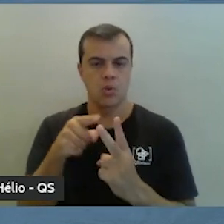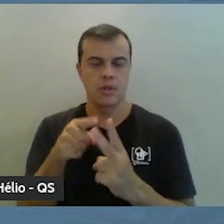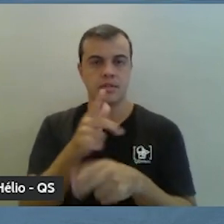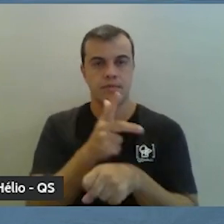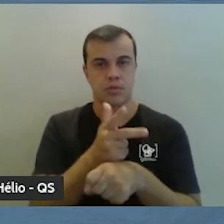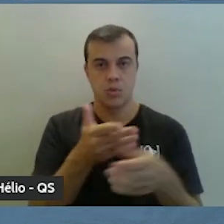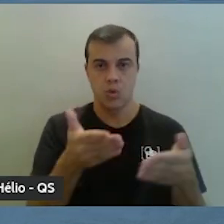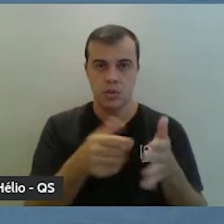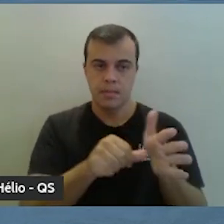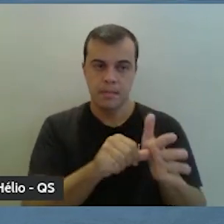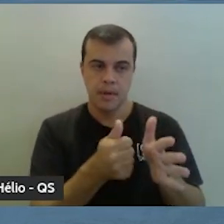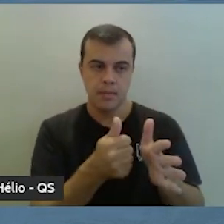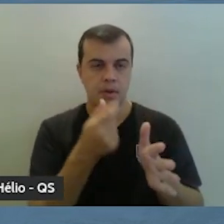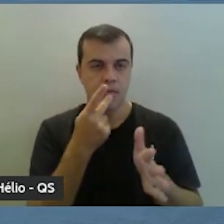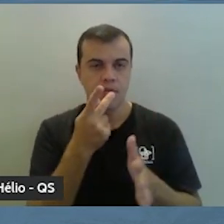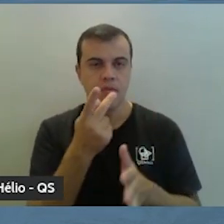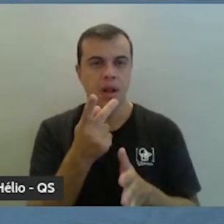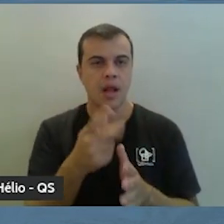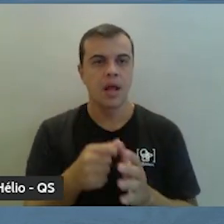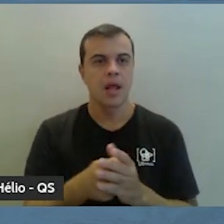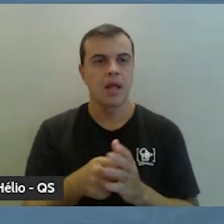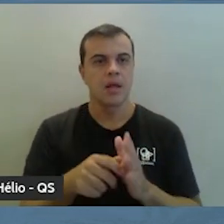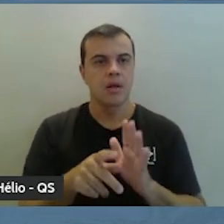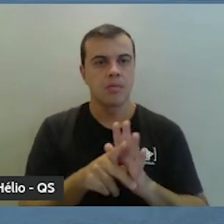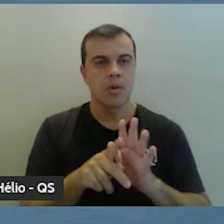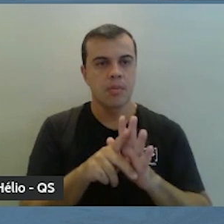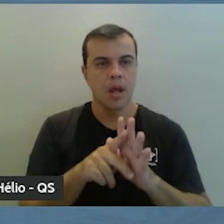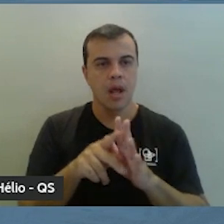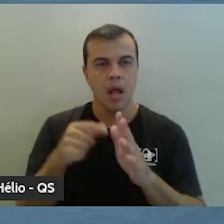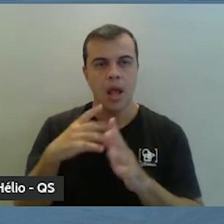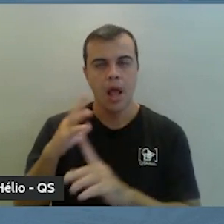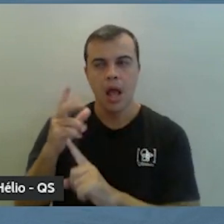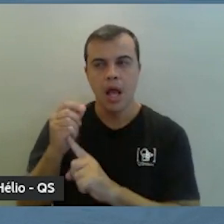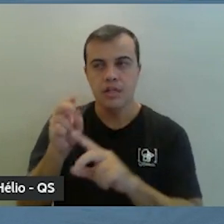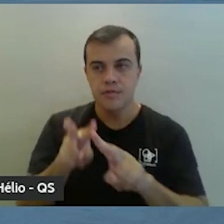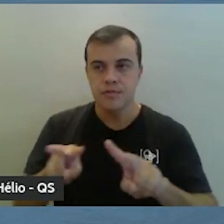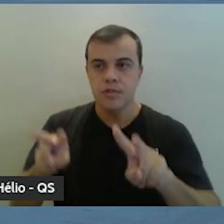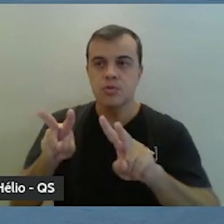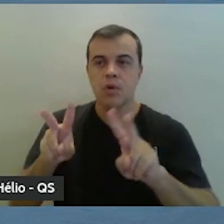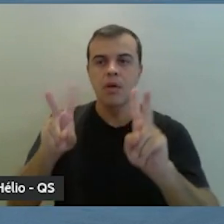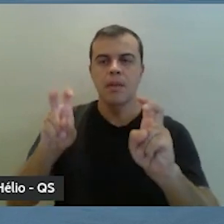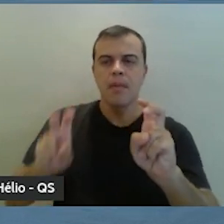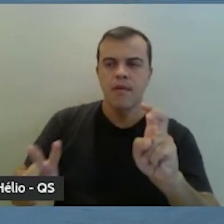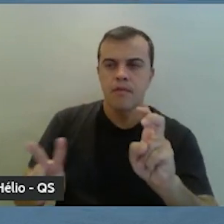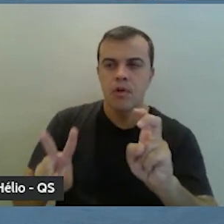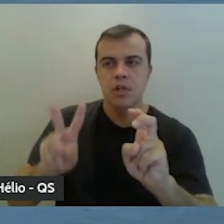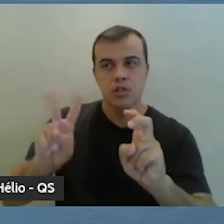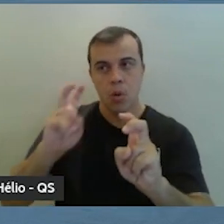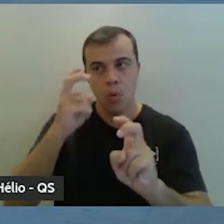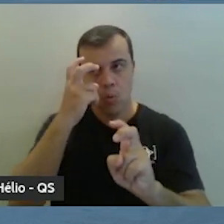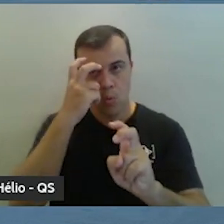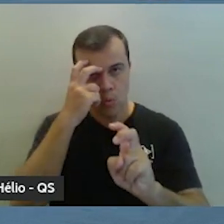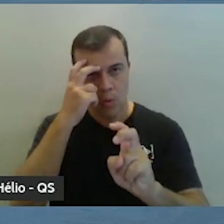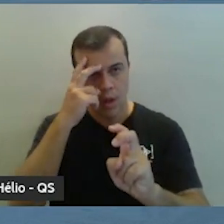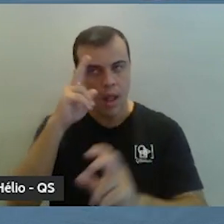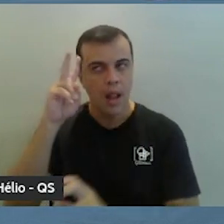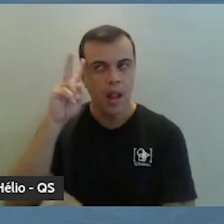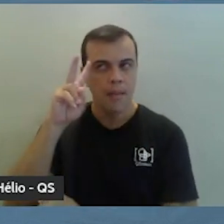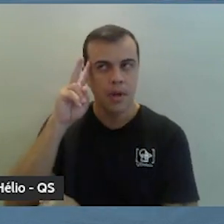2, que a gente vai tratar sobre as artes visuais como aliada na valorização da cultura e de tradições